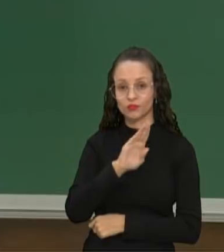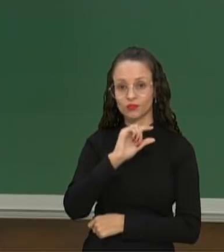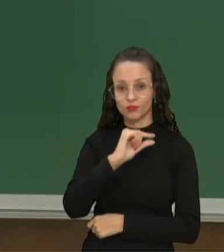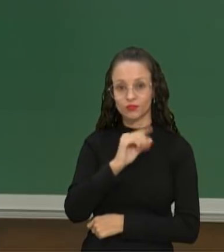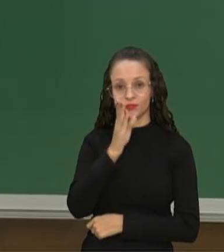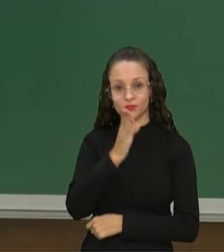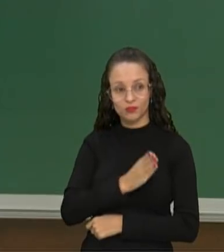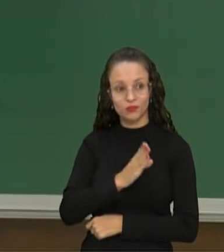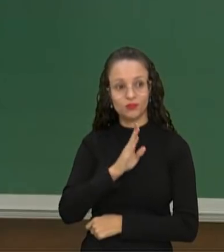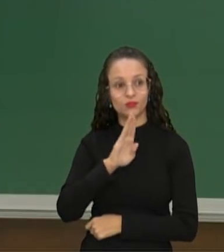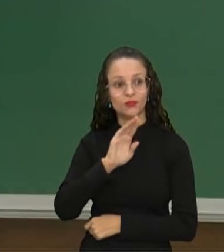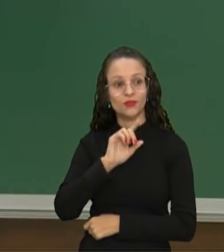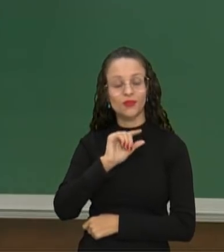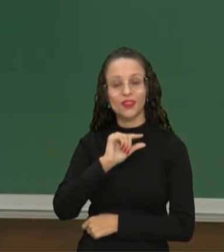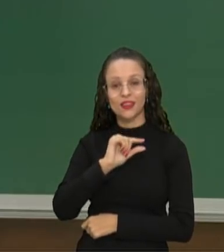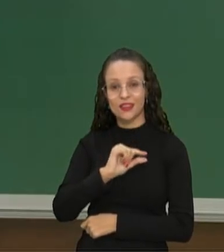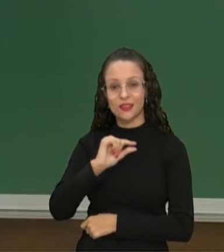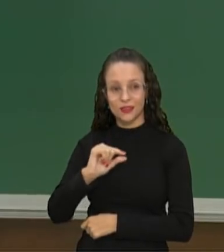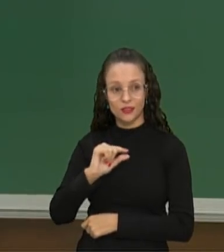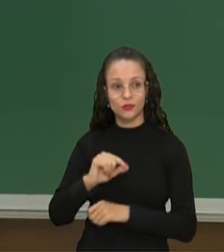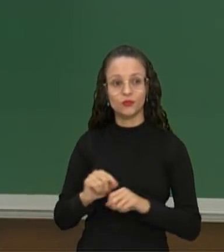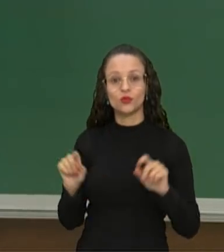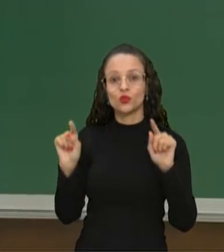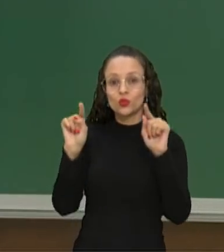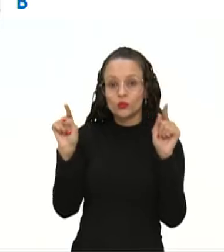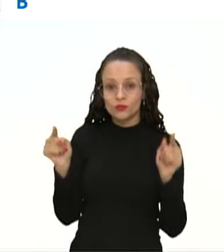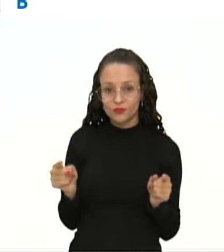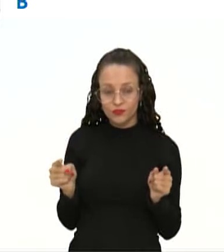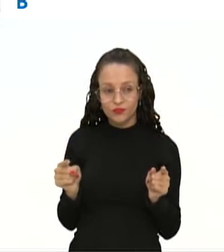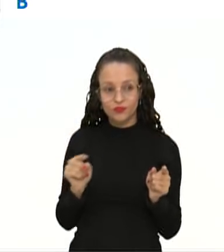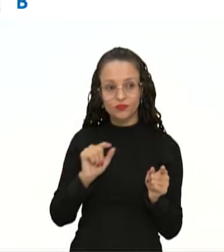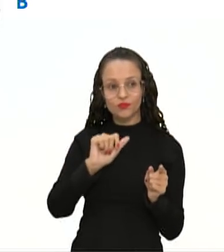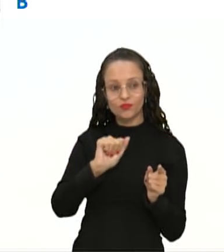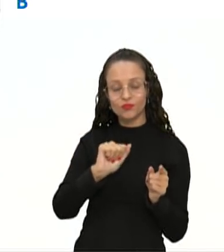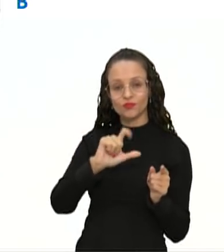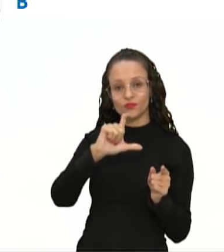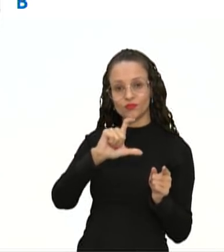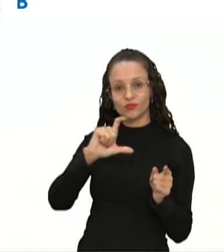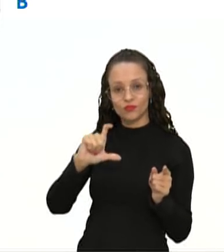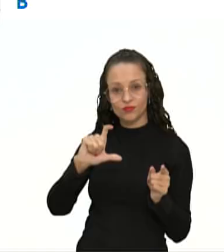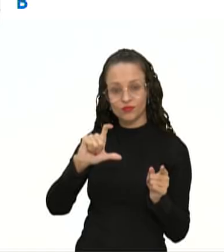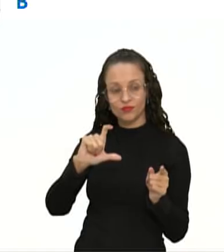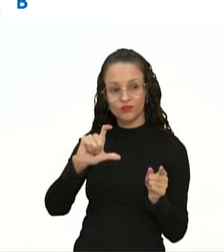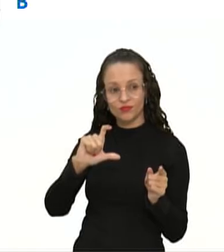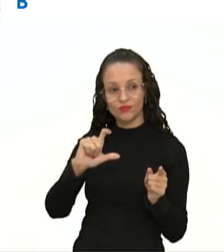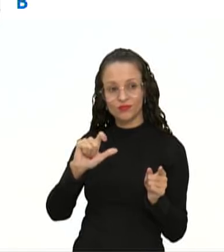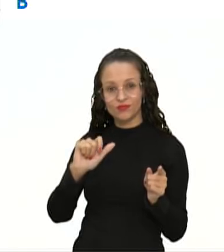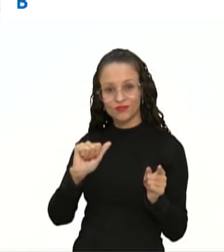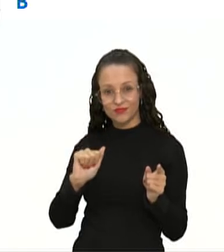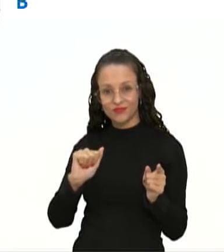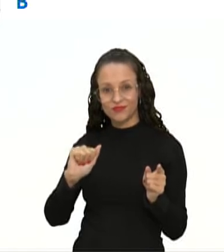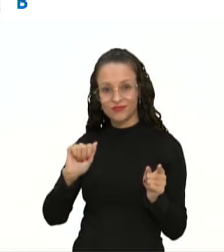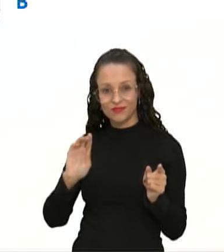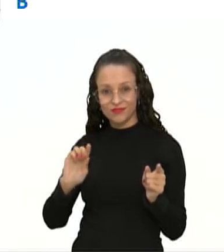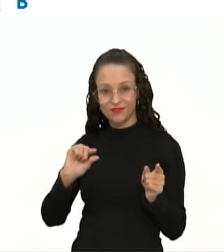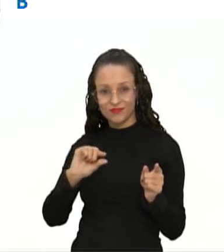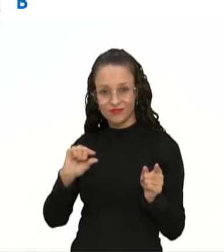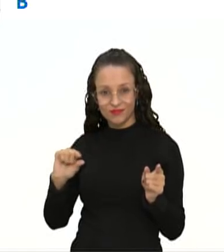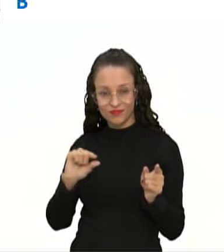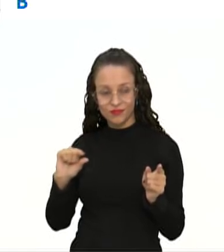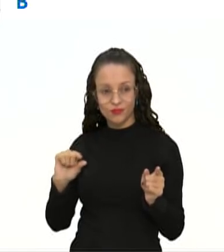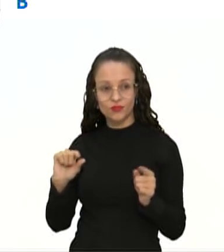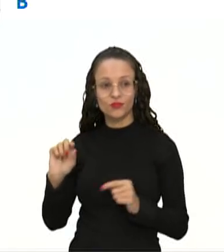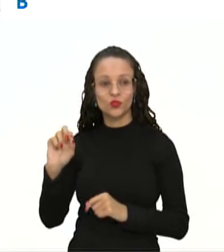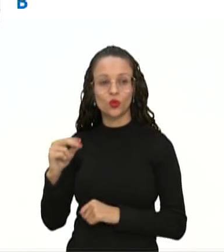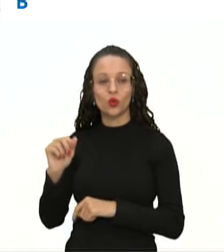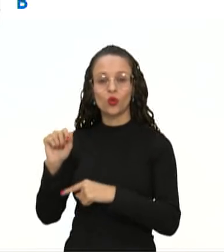Azinho, Bzinho. Ou pode estar ali, ó, entre parênteses, Azão, Bzão, Azinho, Bzinho. Ou ainda, Azão,